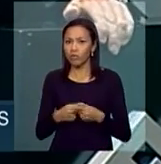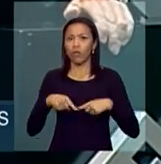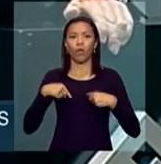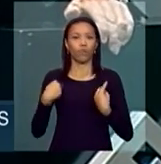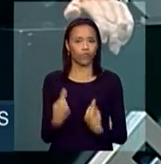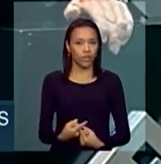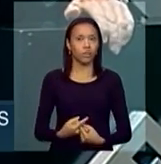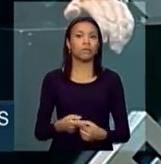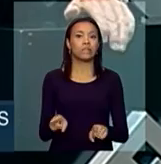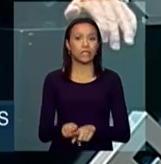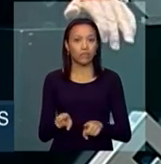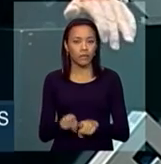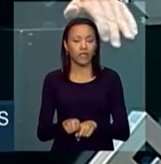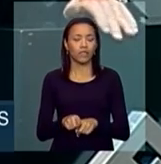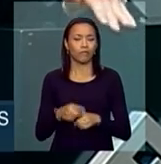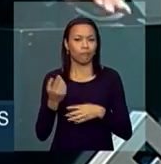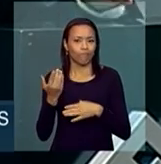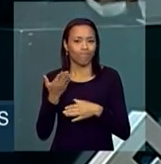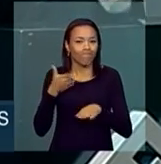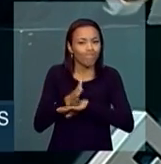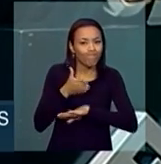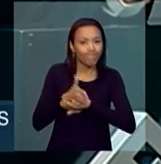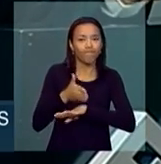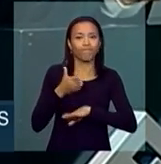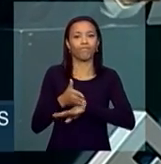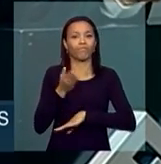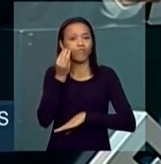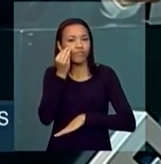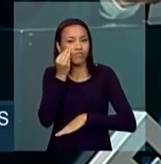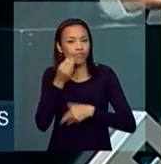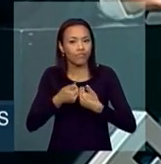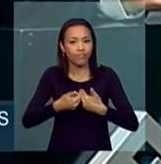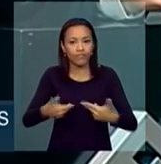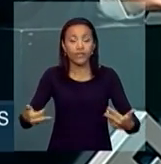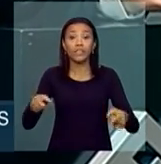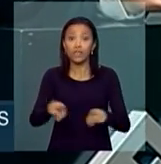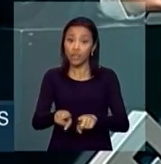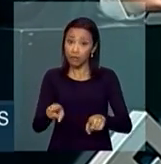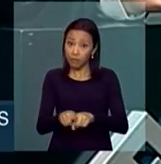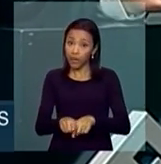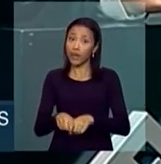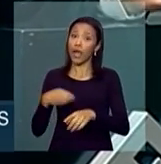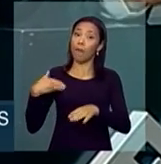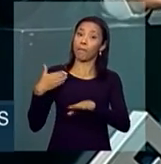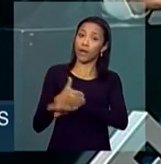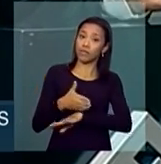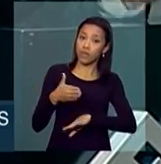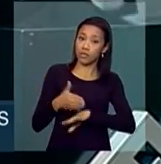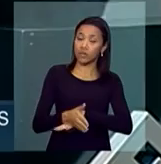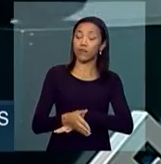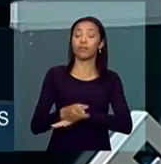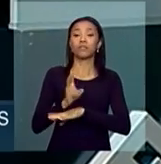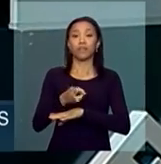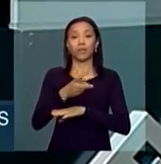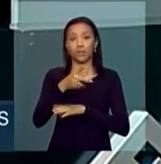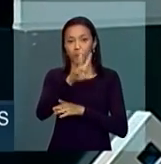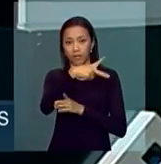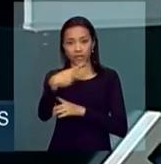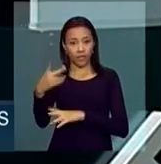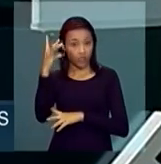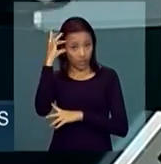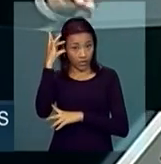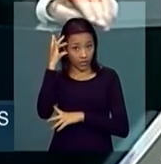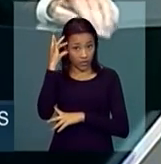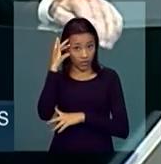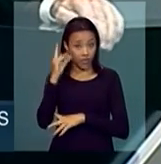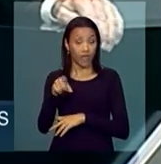com muita dedicação, com muito carinho e com a participação direta da presidente Dilma, que em todas as reuniões finalizava e dava